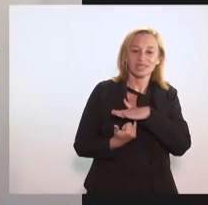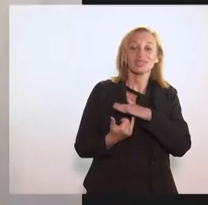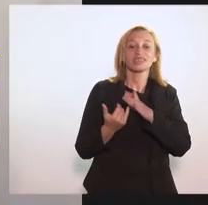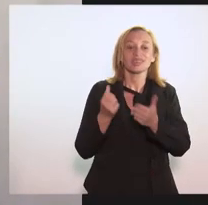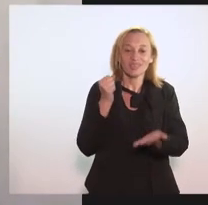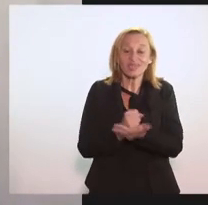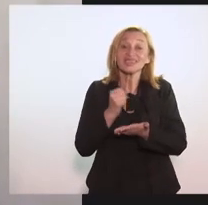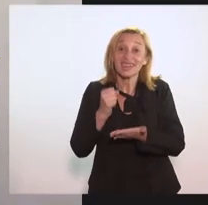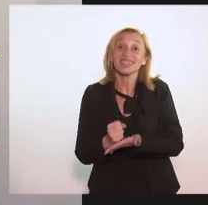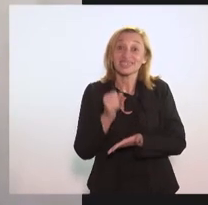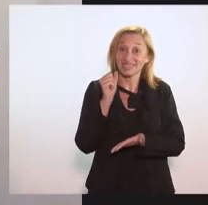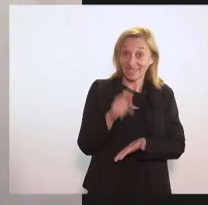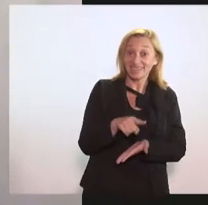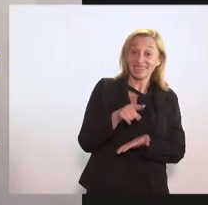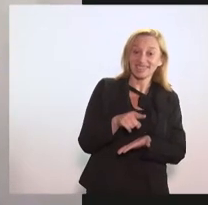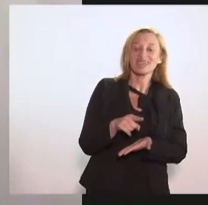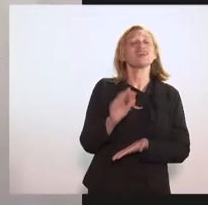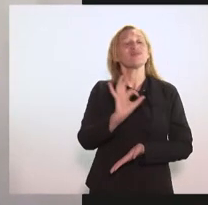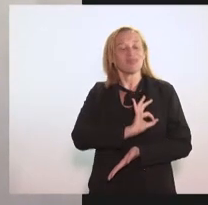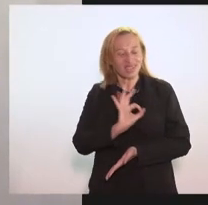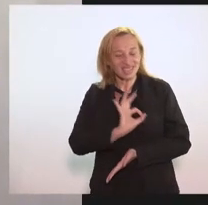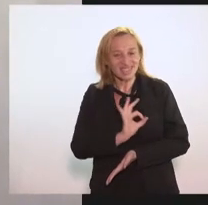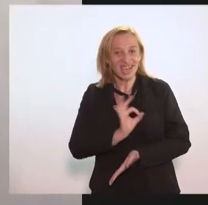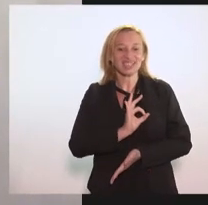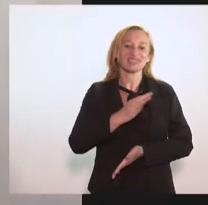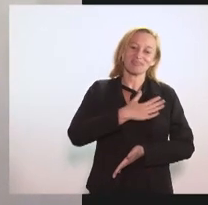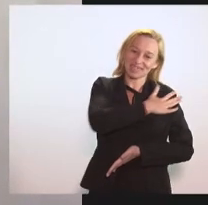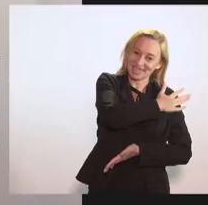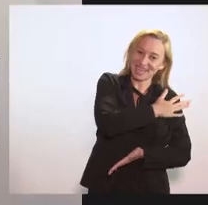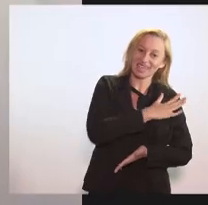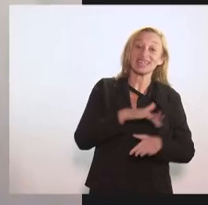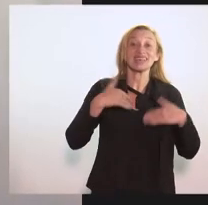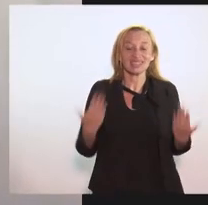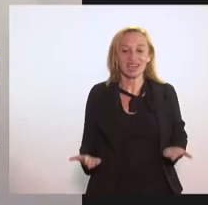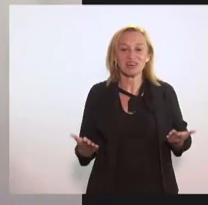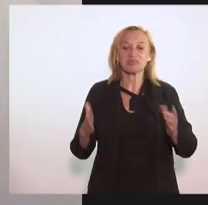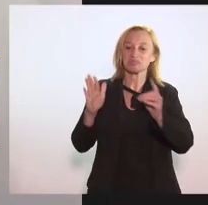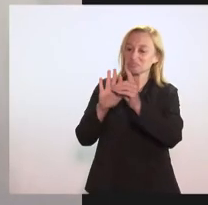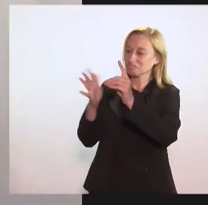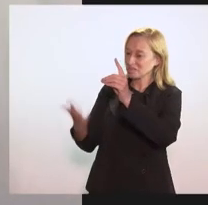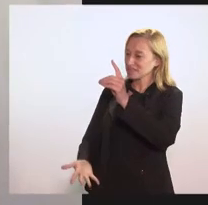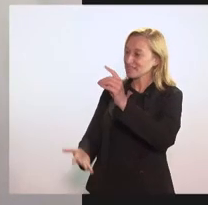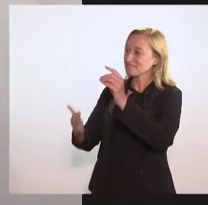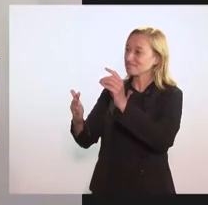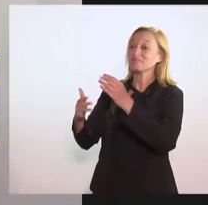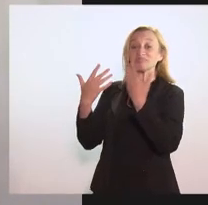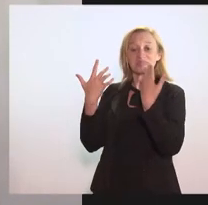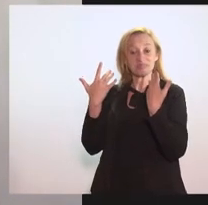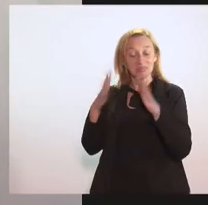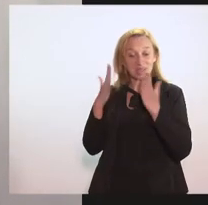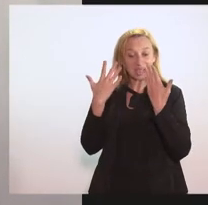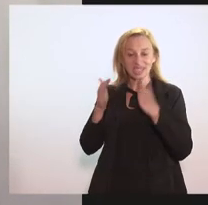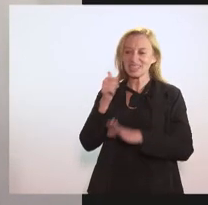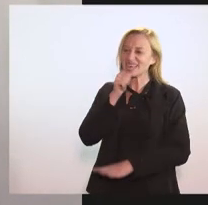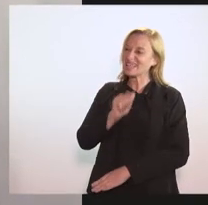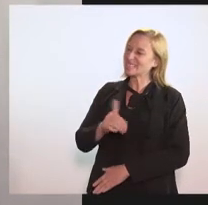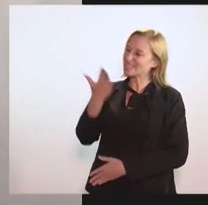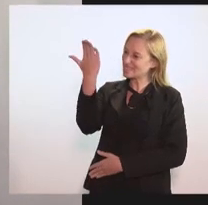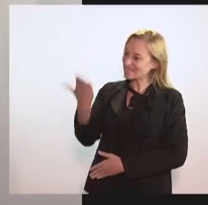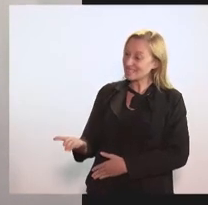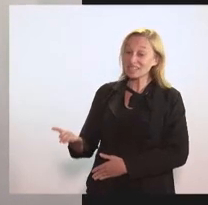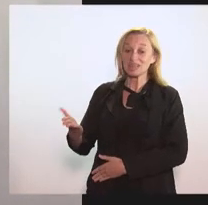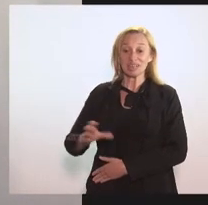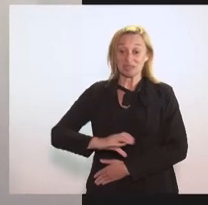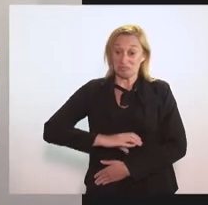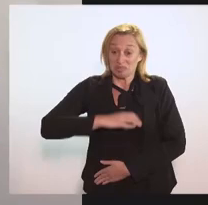contratou não é policiais militares então eu morrendo aqui as minhas homenagens a essas mulheres